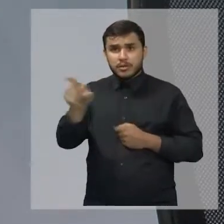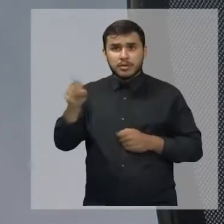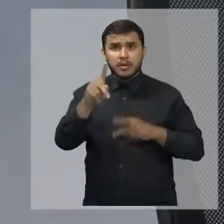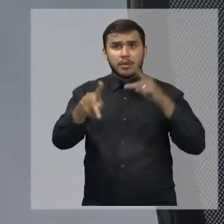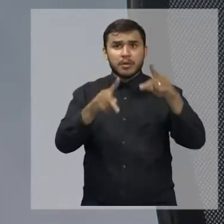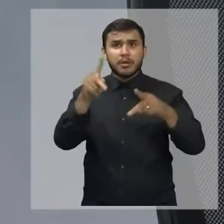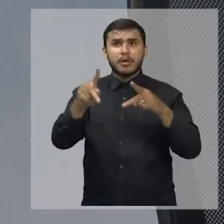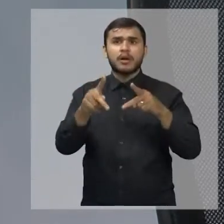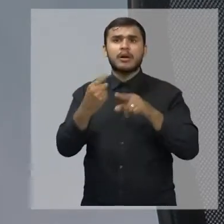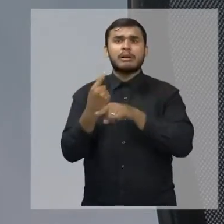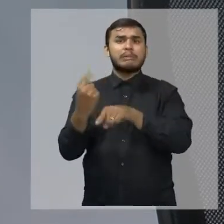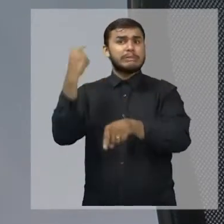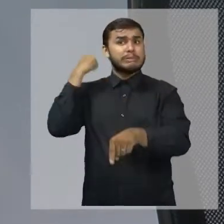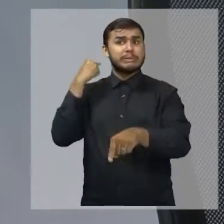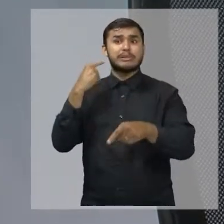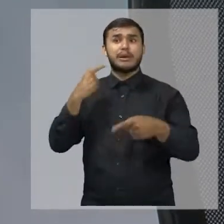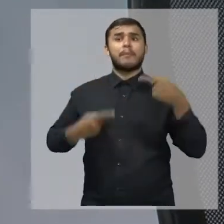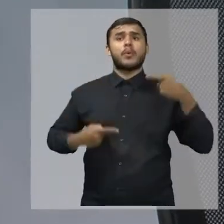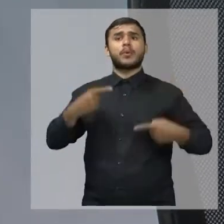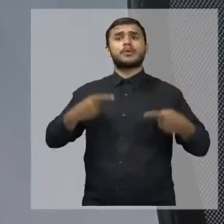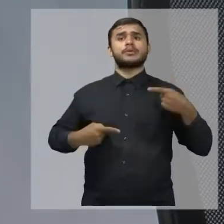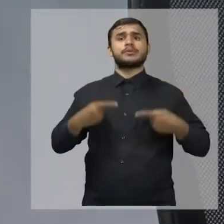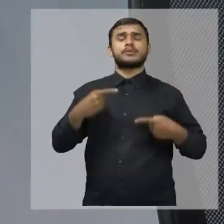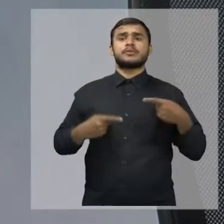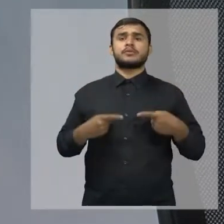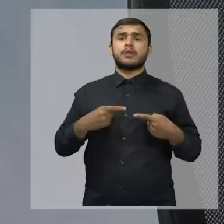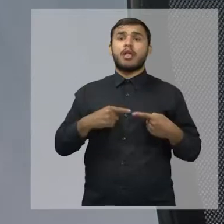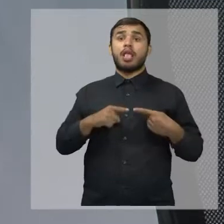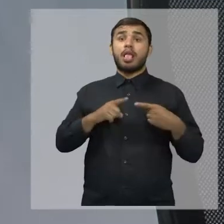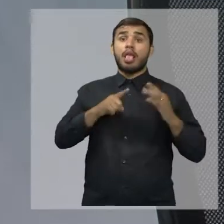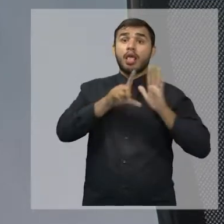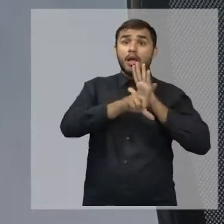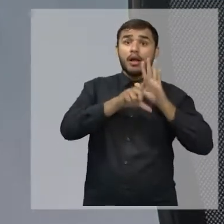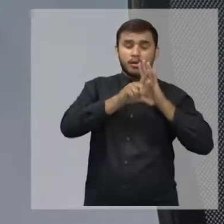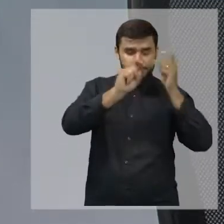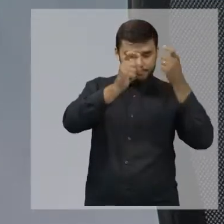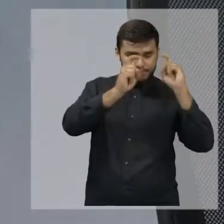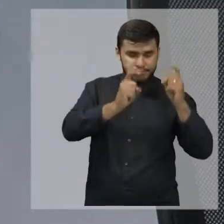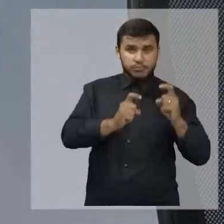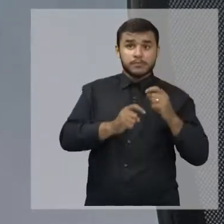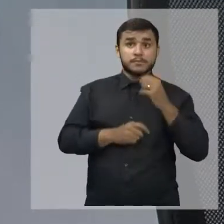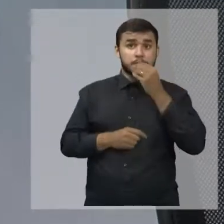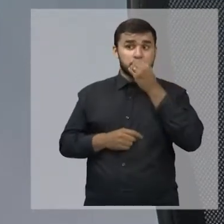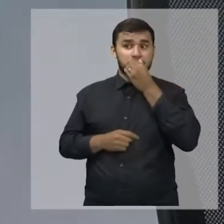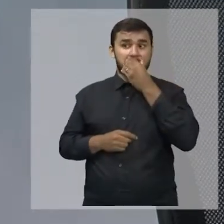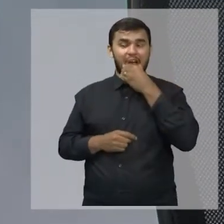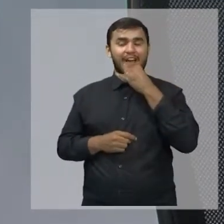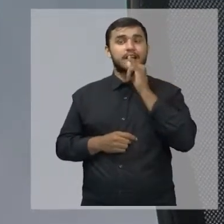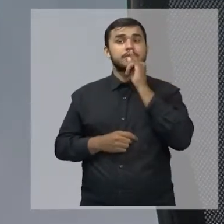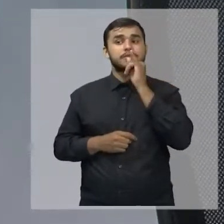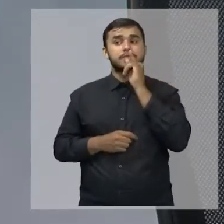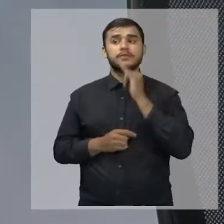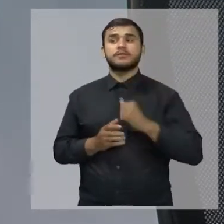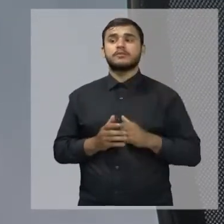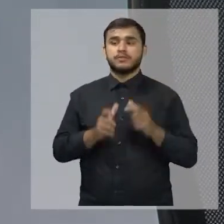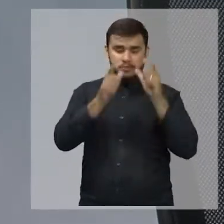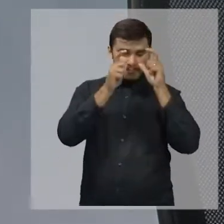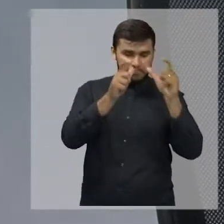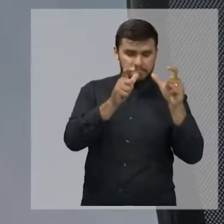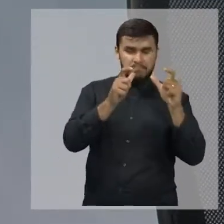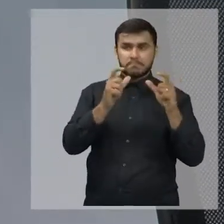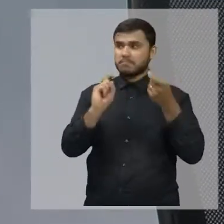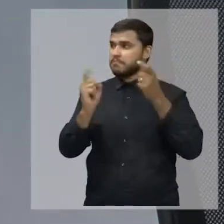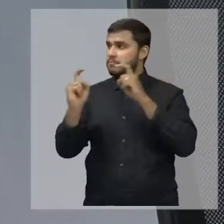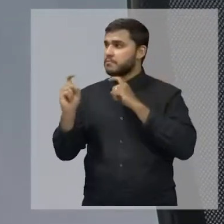anterior. Ela se dá no legislativo, na produção normativa. Aí a gente tem os interesses, a discussão